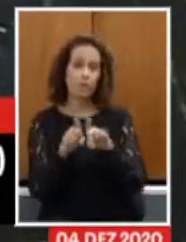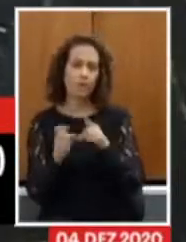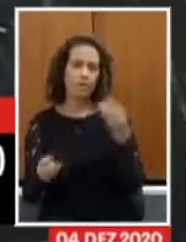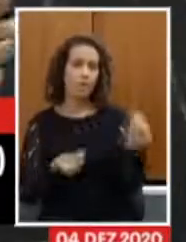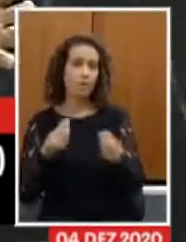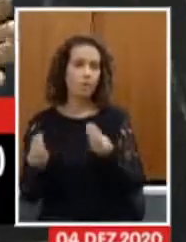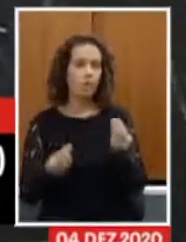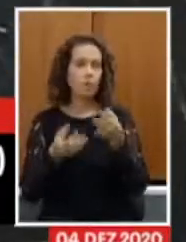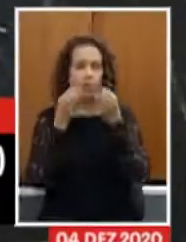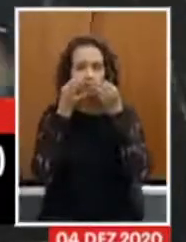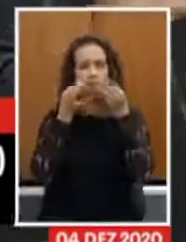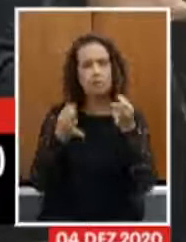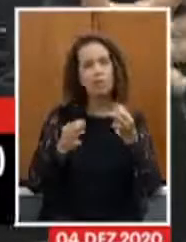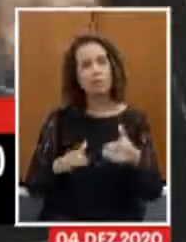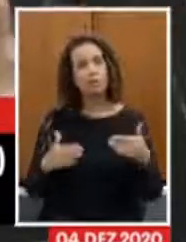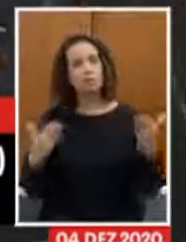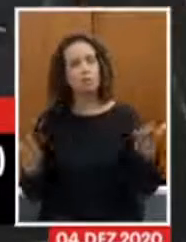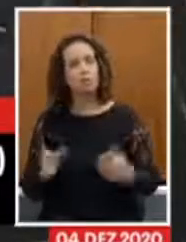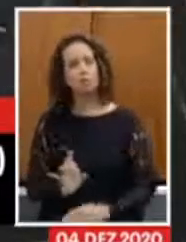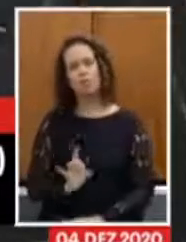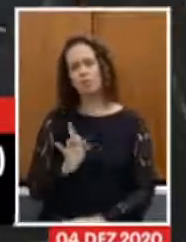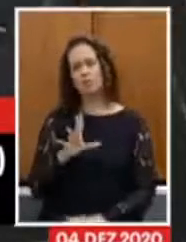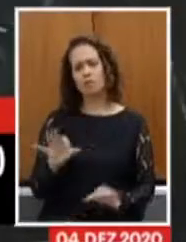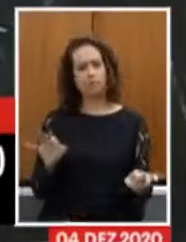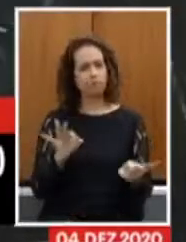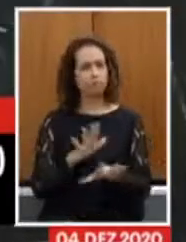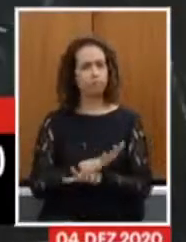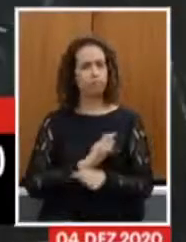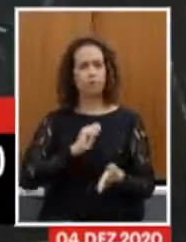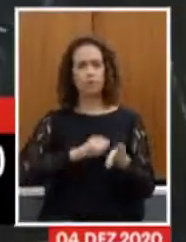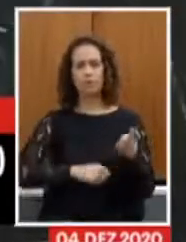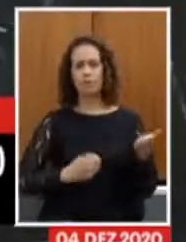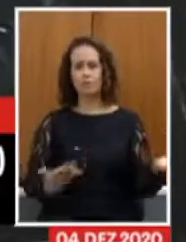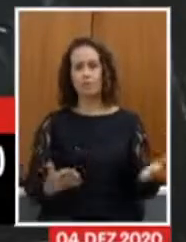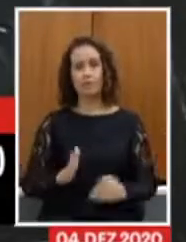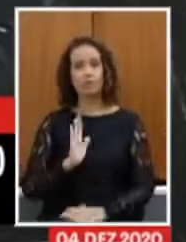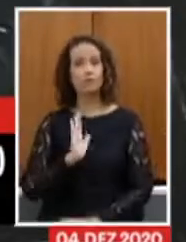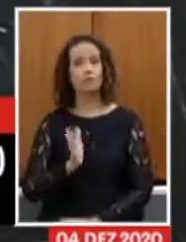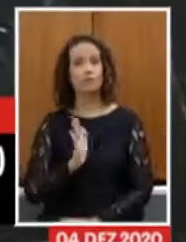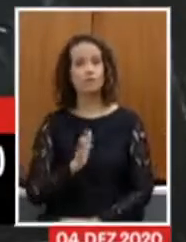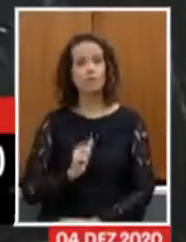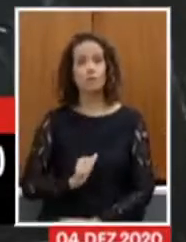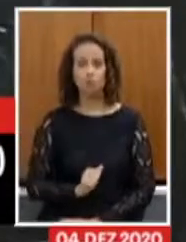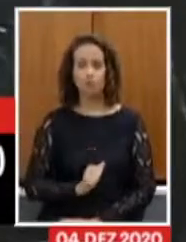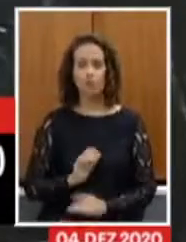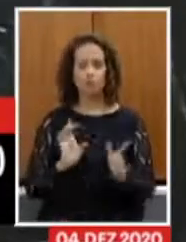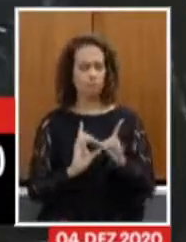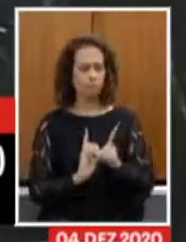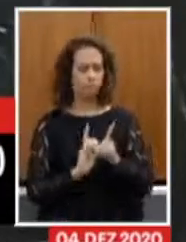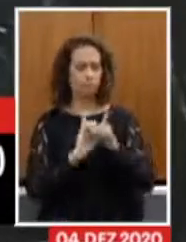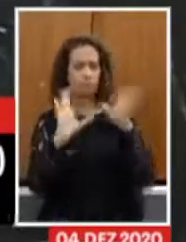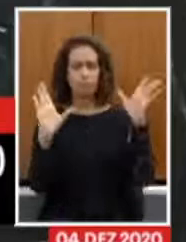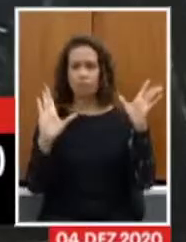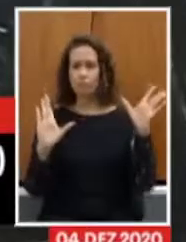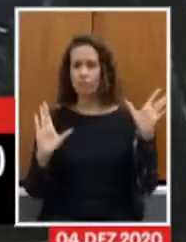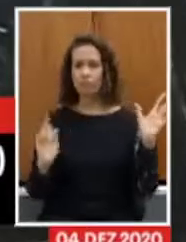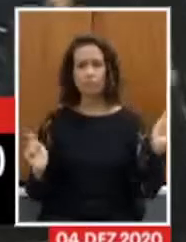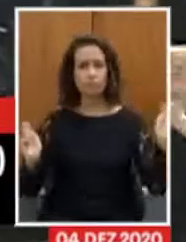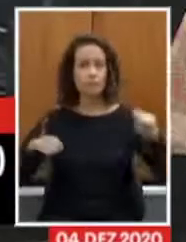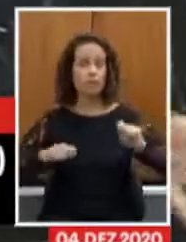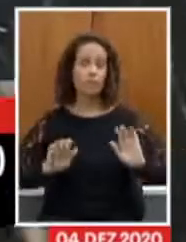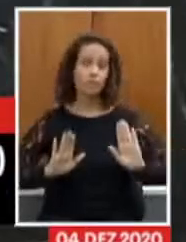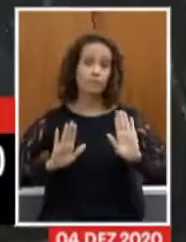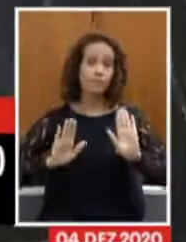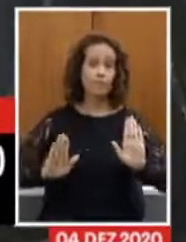ouvimos, gente, ali era só sacramentar, porque ali estava da forma mais democrática possível. Mas,